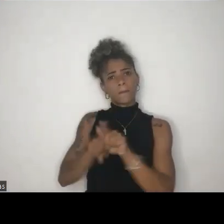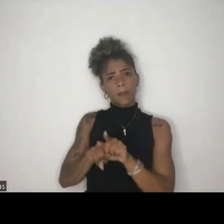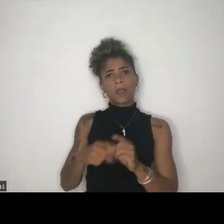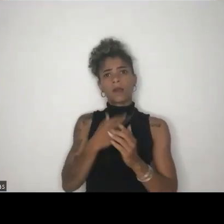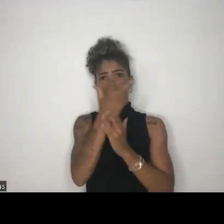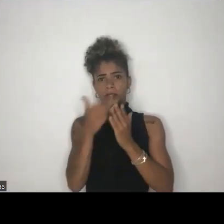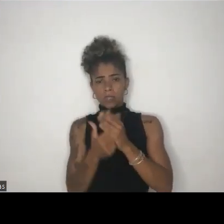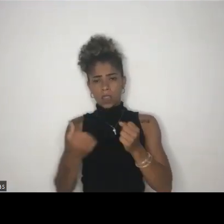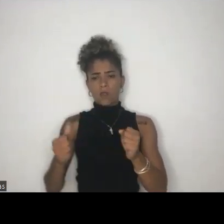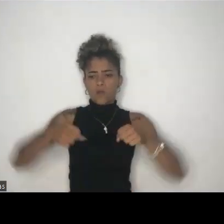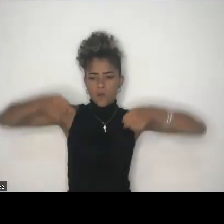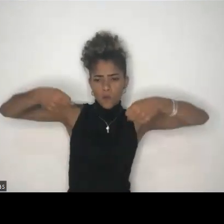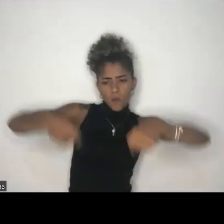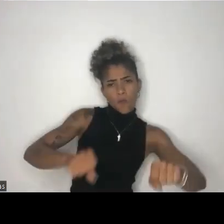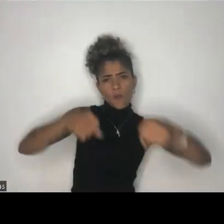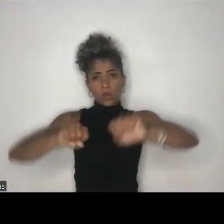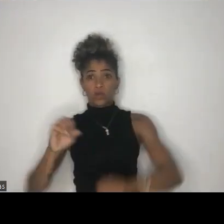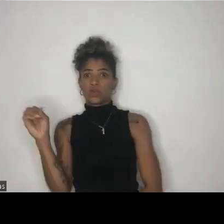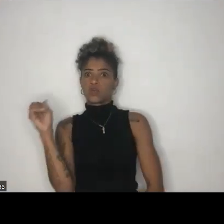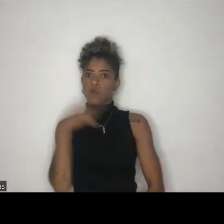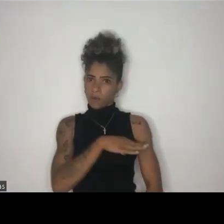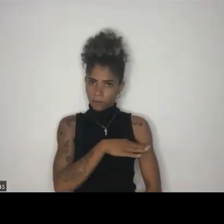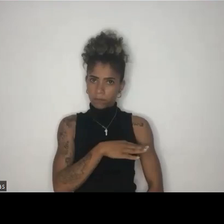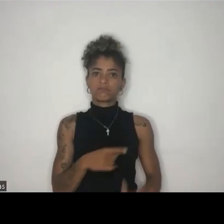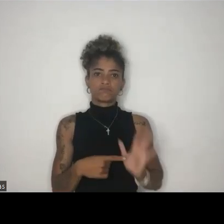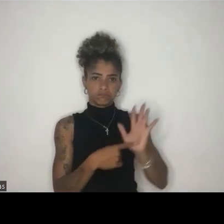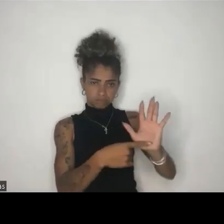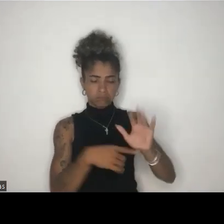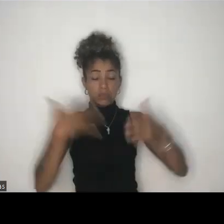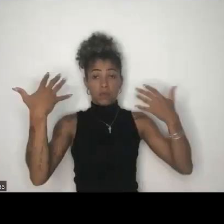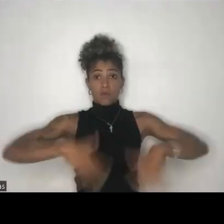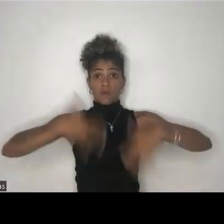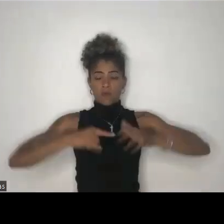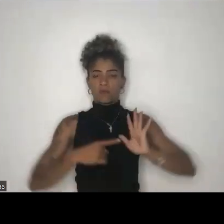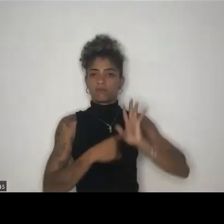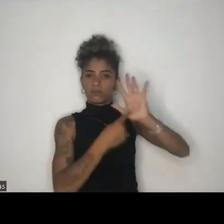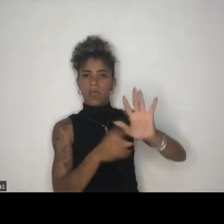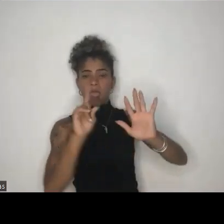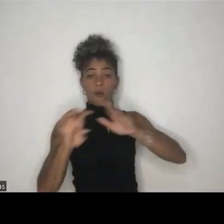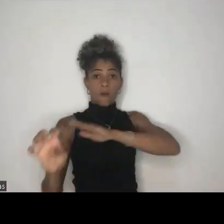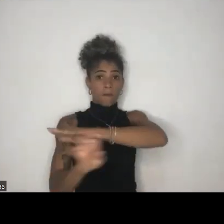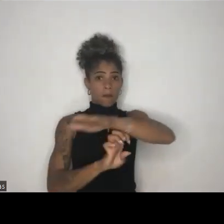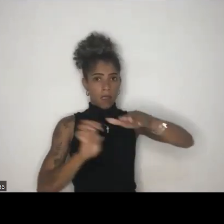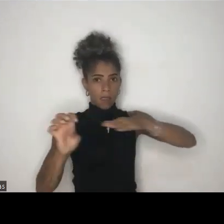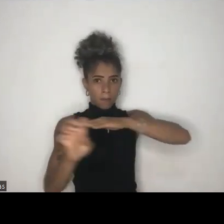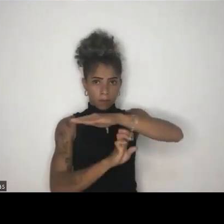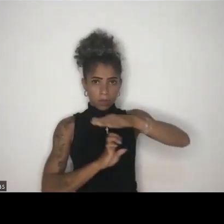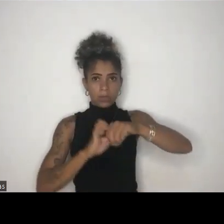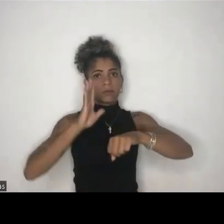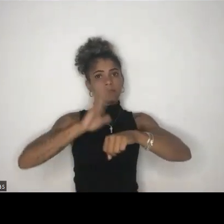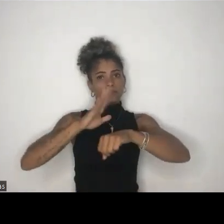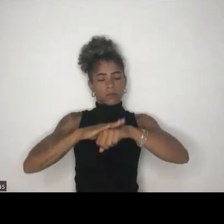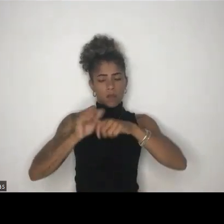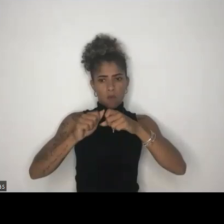absolutamente inovador né a moto para vocês saberem é uma empresa uma das startups que mais